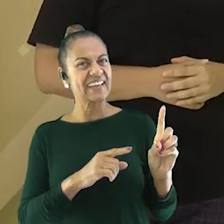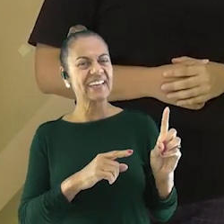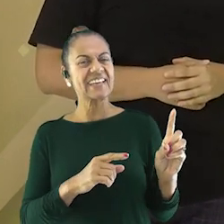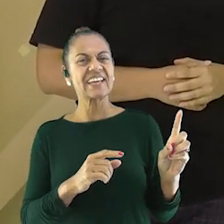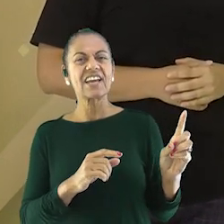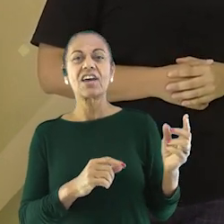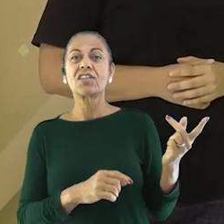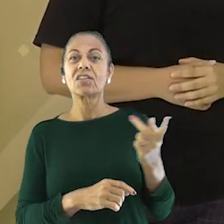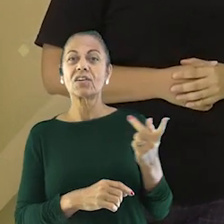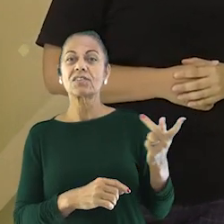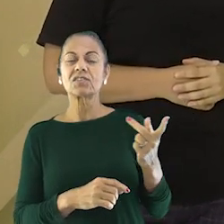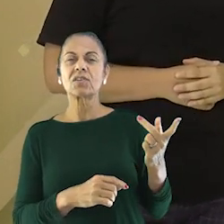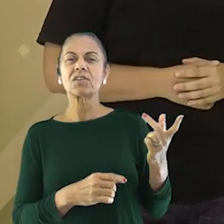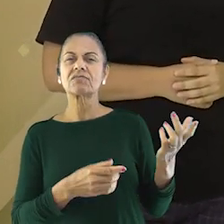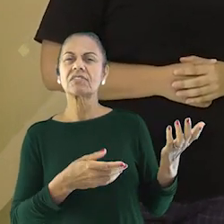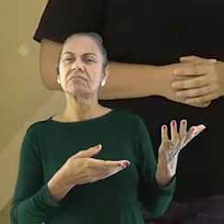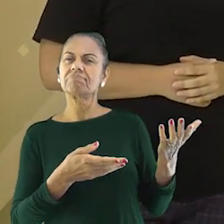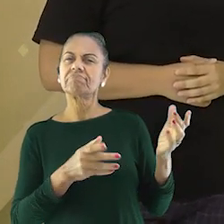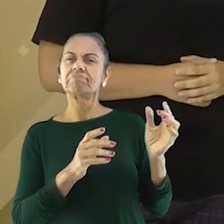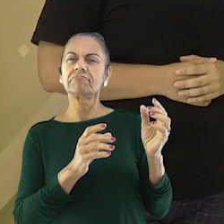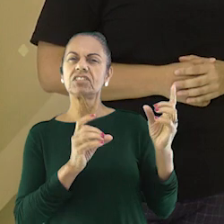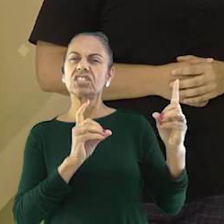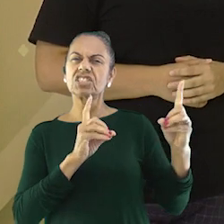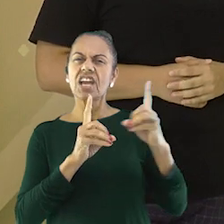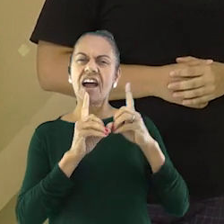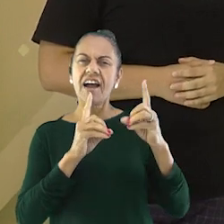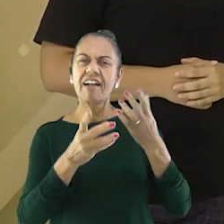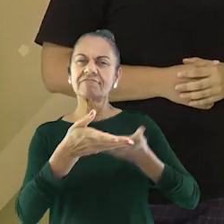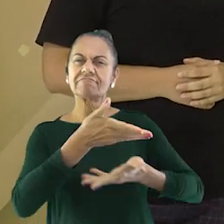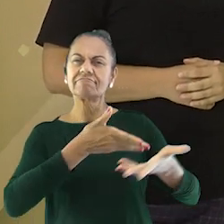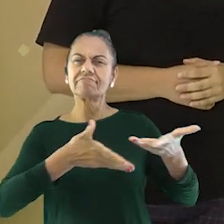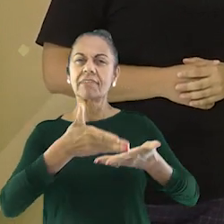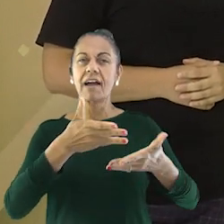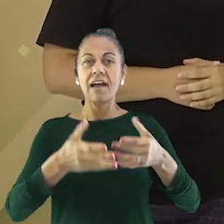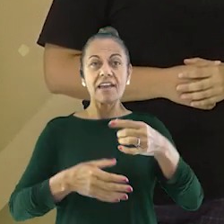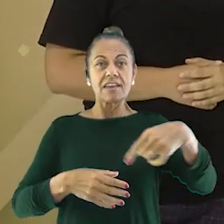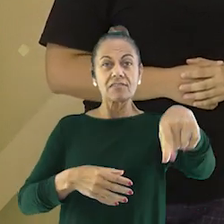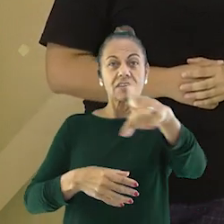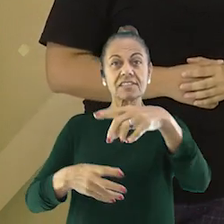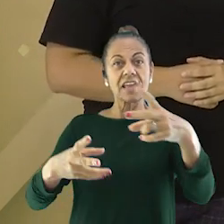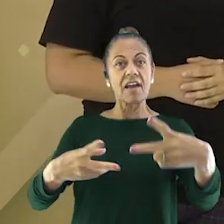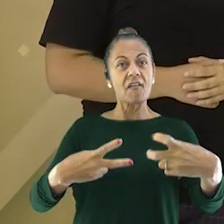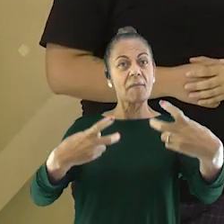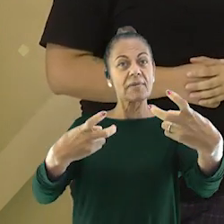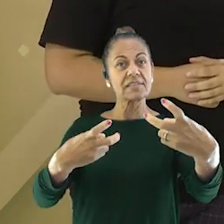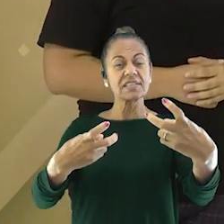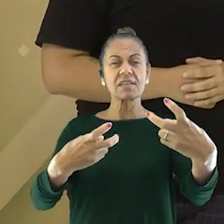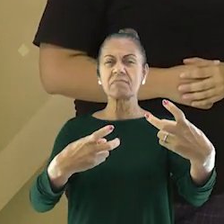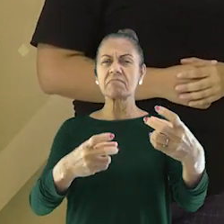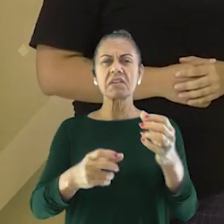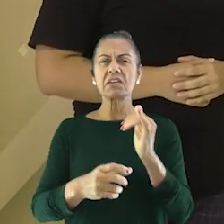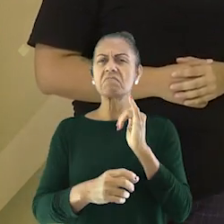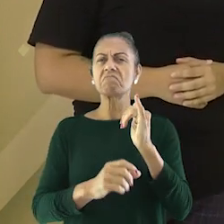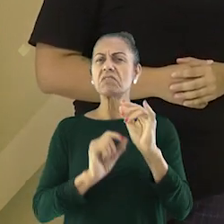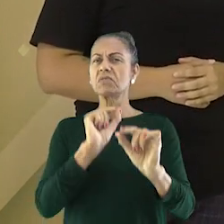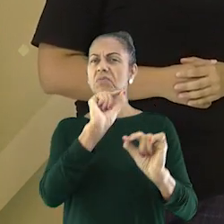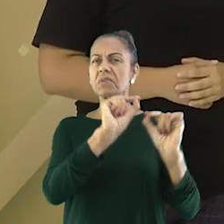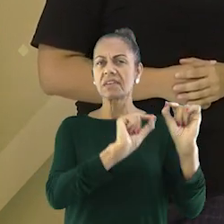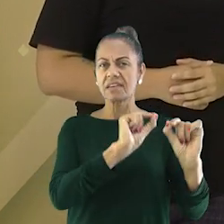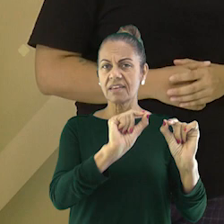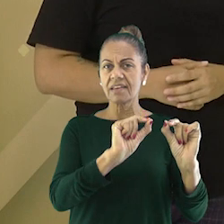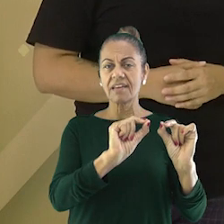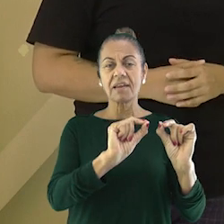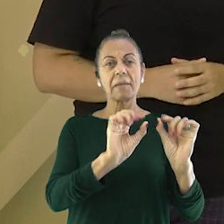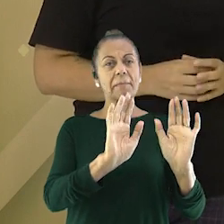simular conversas e vocês terão que dizer o que foi dito. Fiquem tranquilos, daremos opções de resposta. Farei